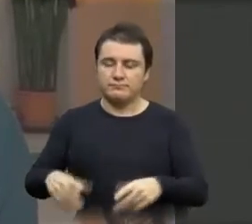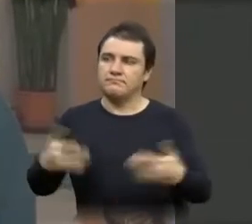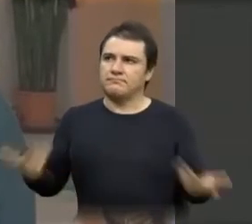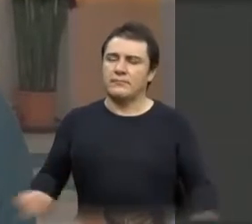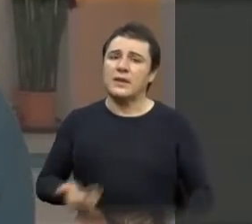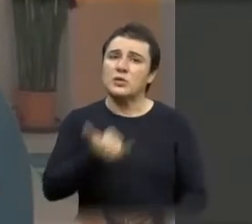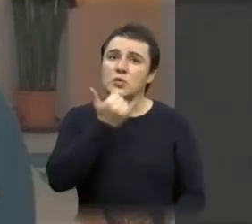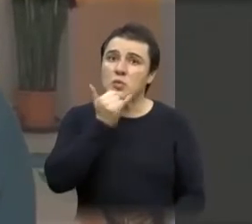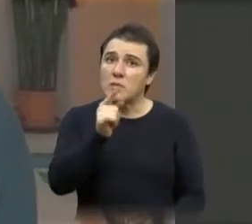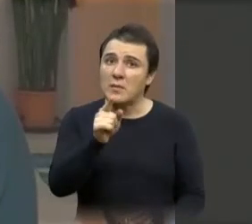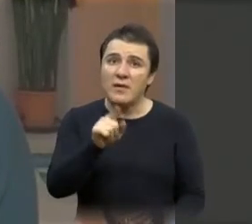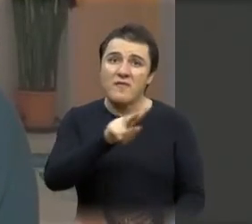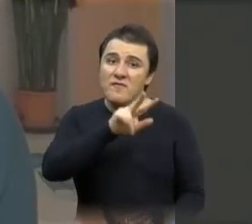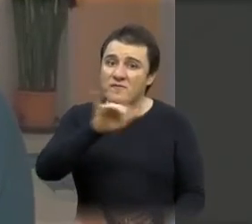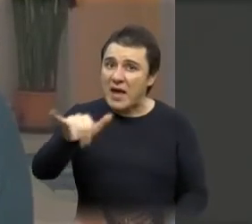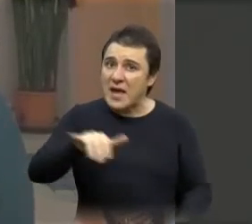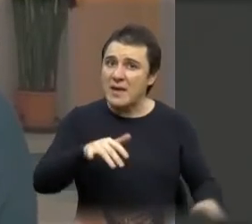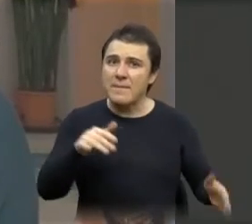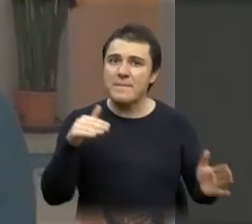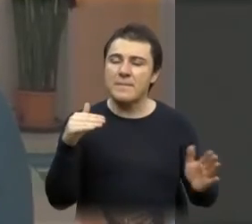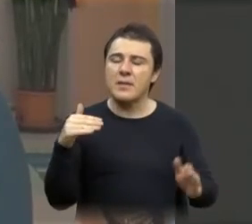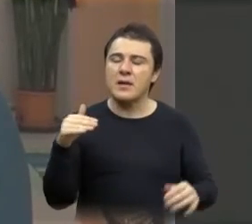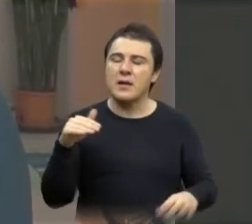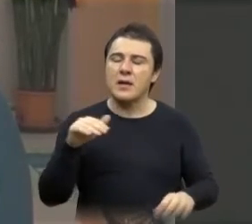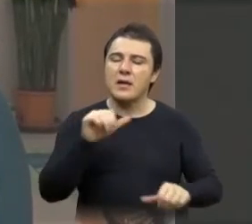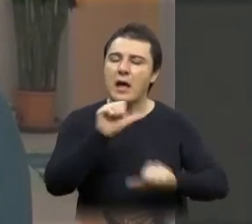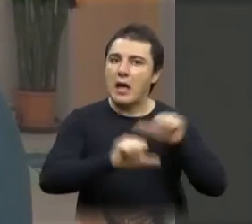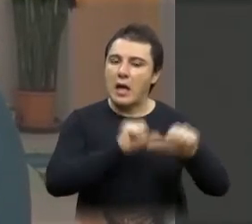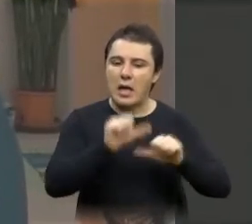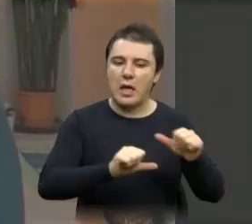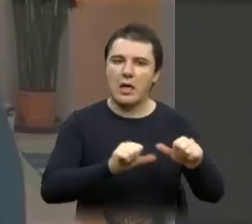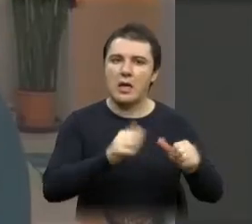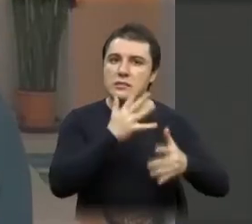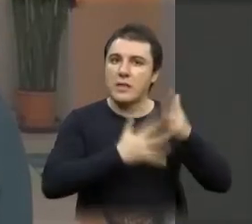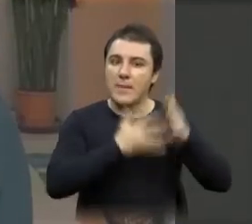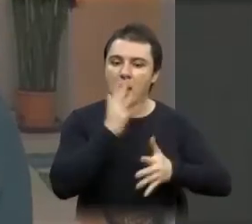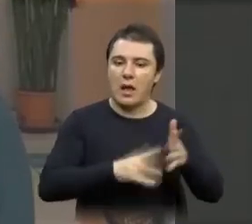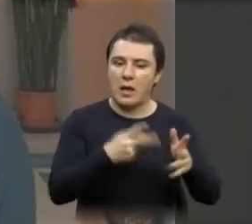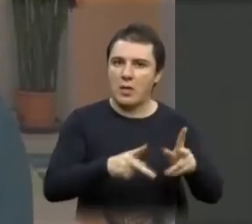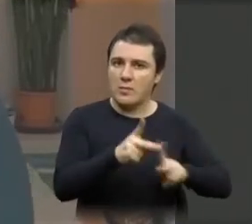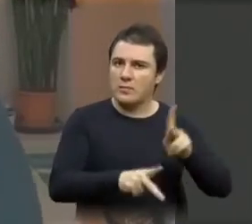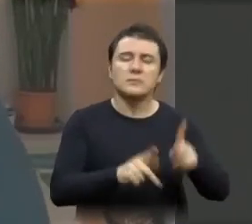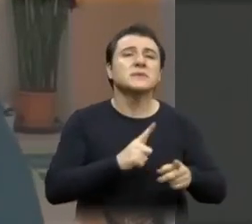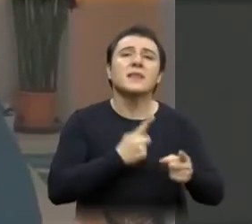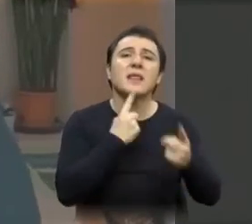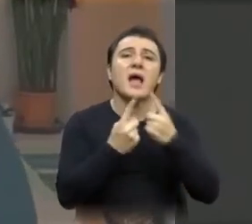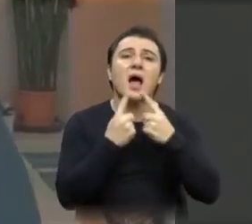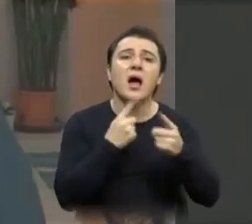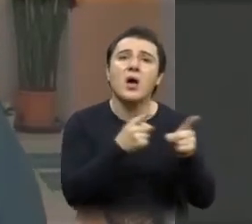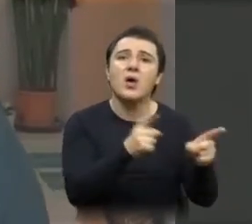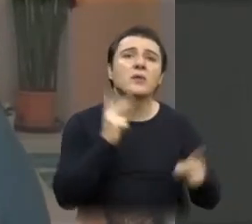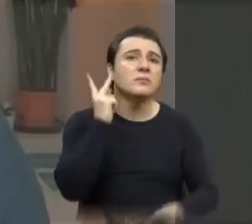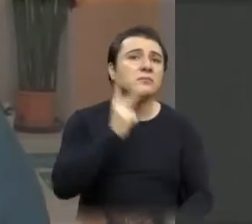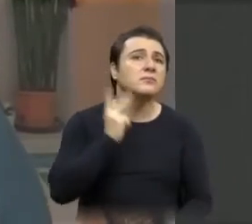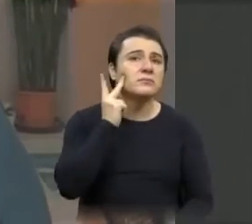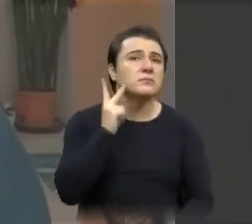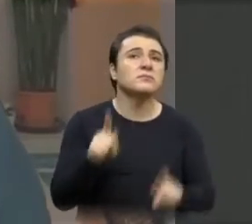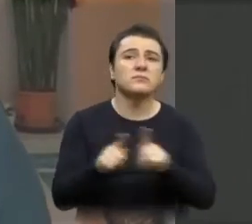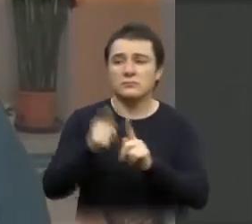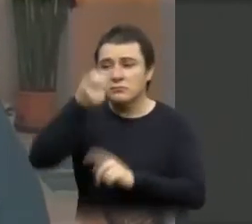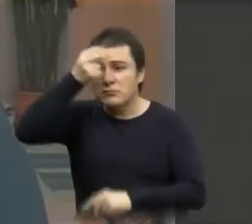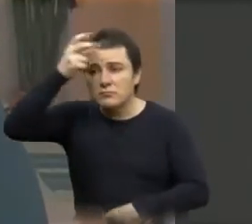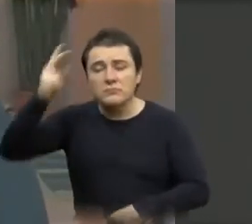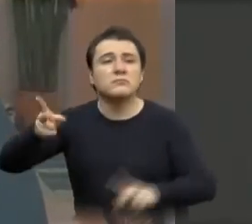me desculpem, vocês não vão mexer. Nosso povo é solidário. O nosso povo tem diálogo com os vereadores, com o prefeito municipal,